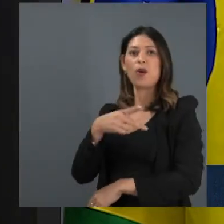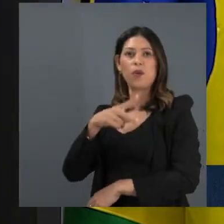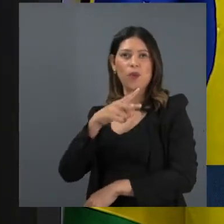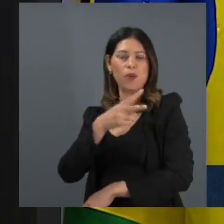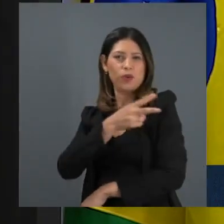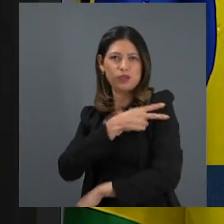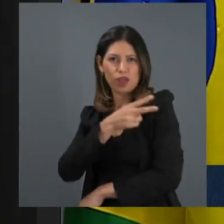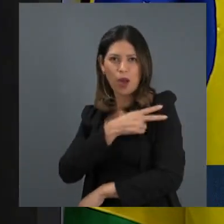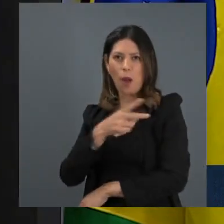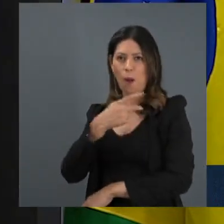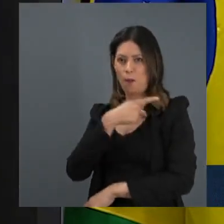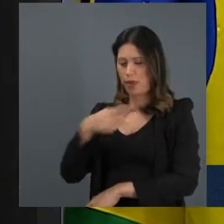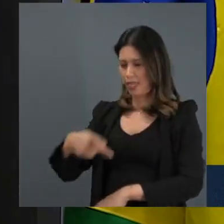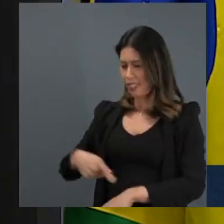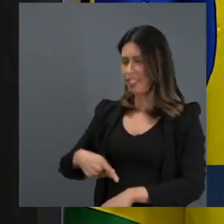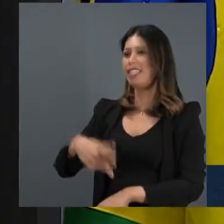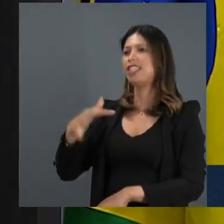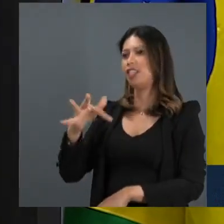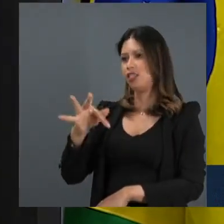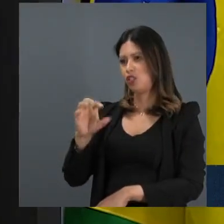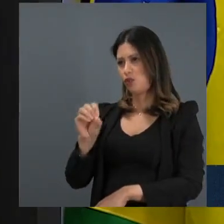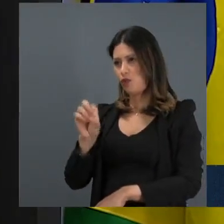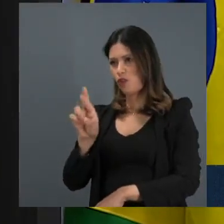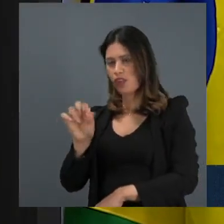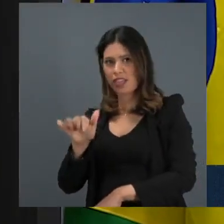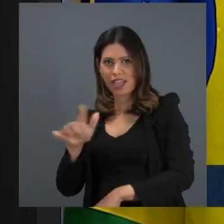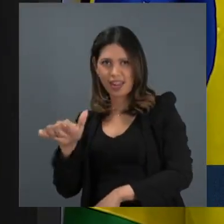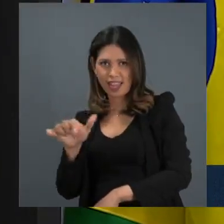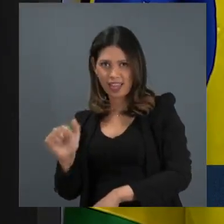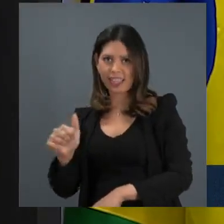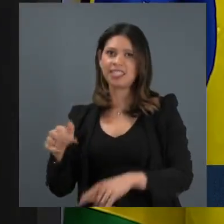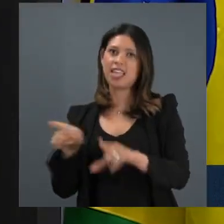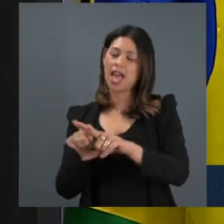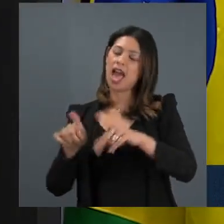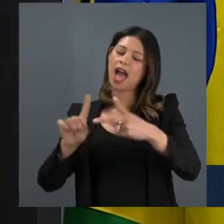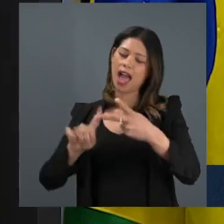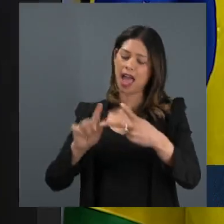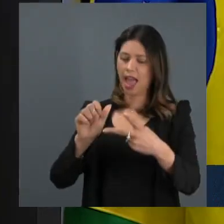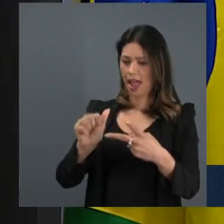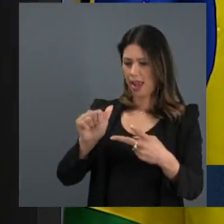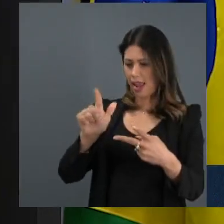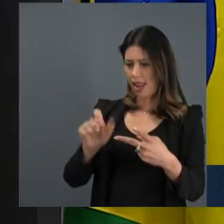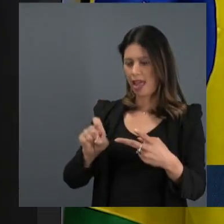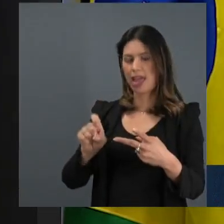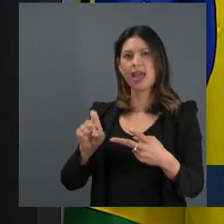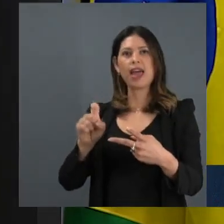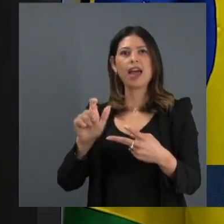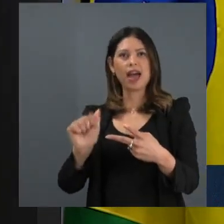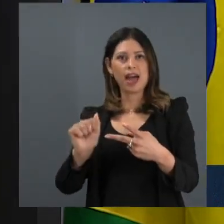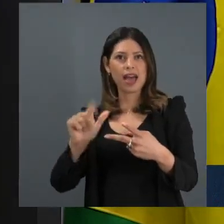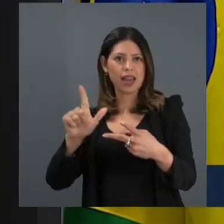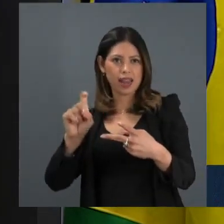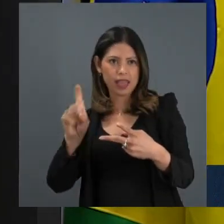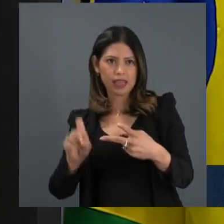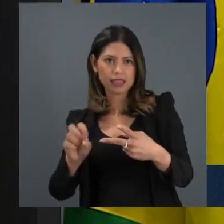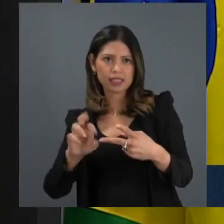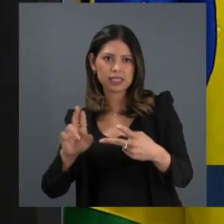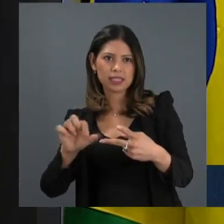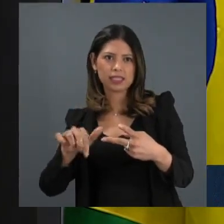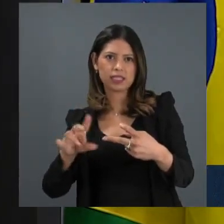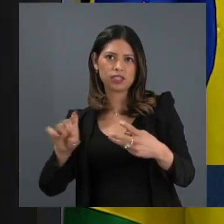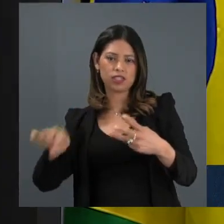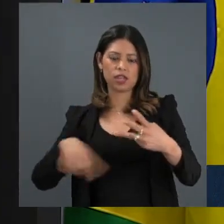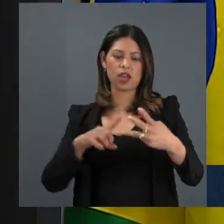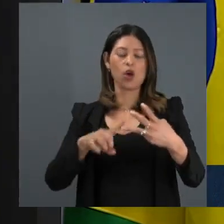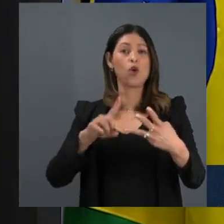da SAF do Fortaleza, o presidente do Fortaleza, Alex Santiago, da instituição, o técnico